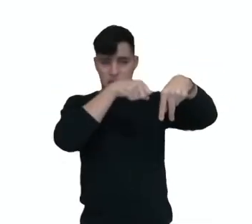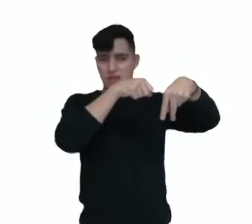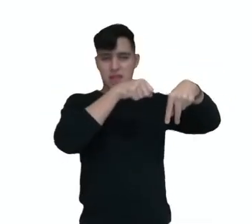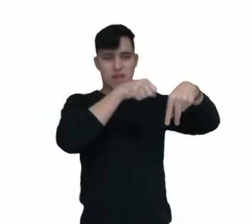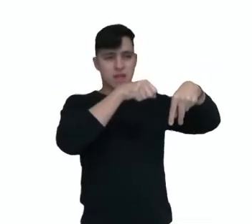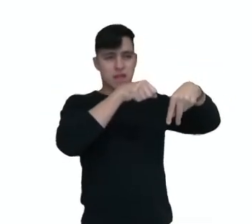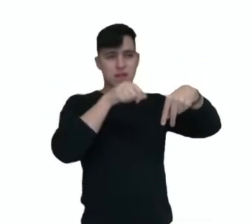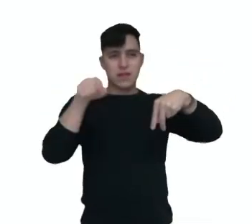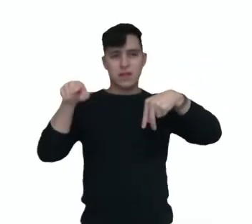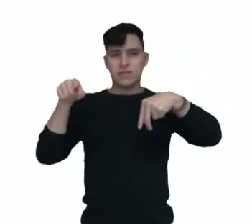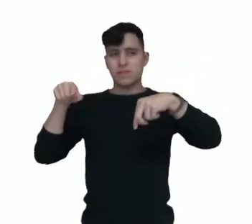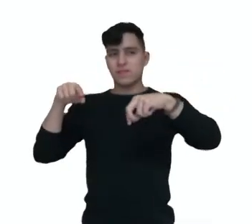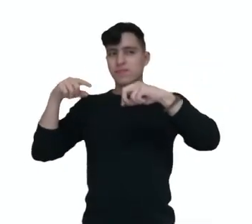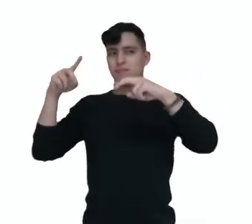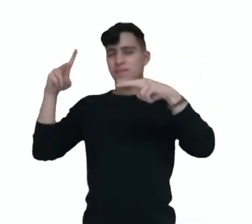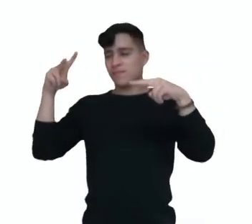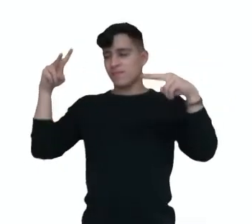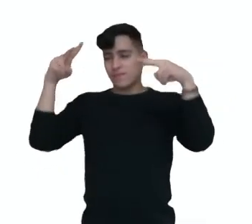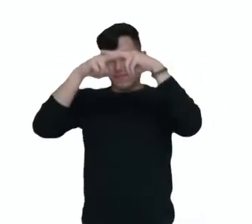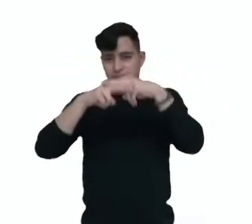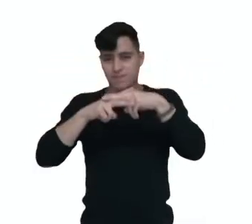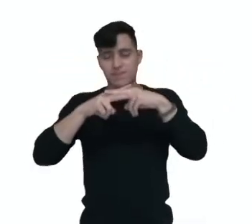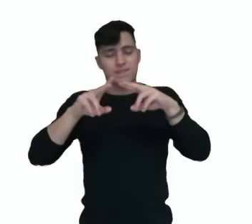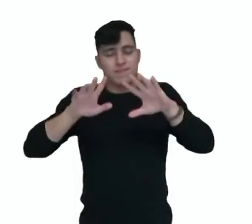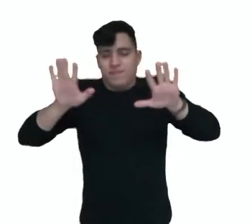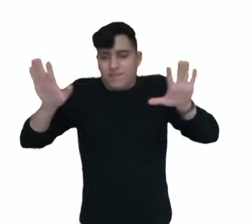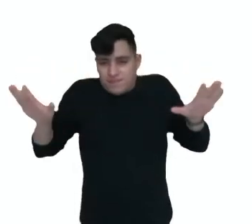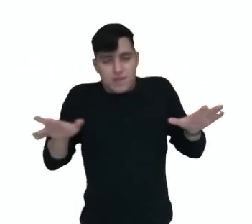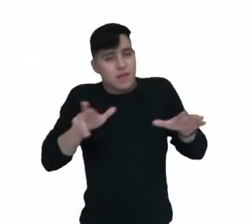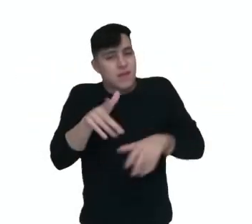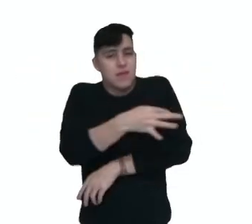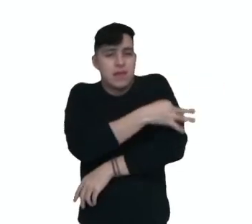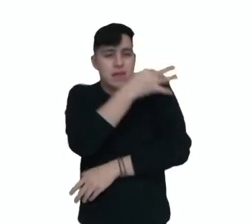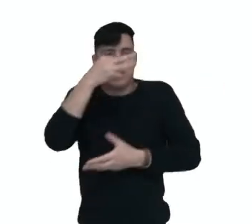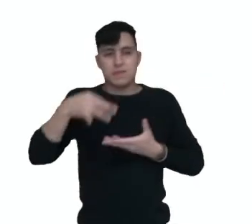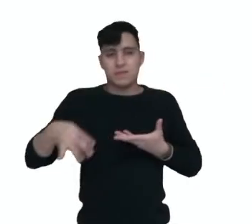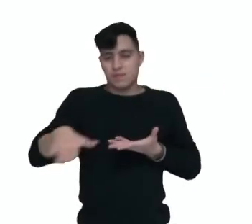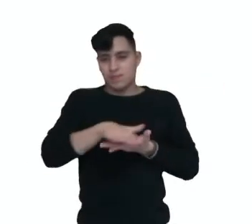se batendo. Então, isso é briga. Não tem nenhuma técnica.